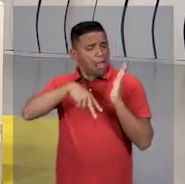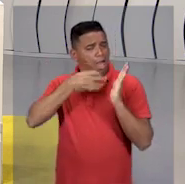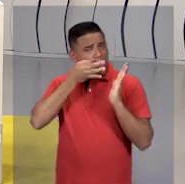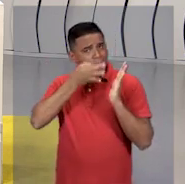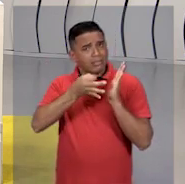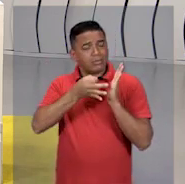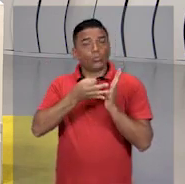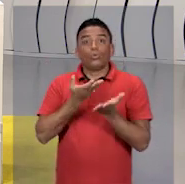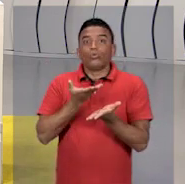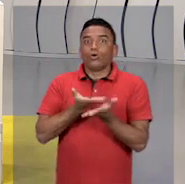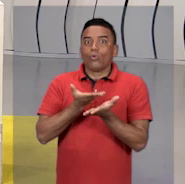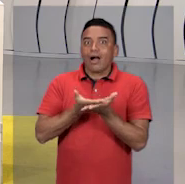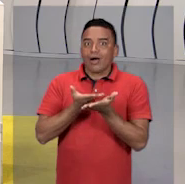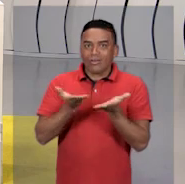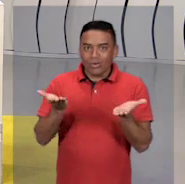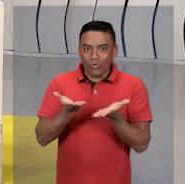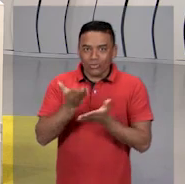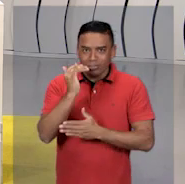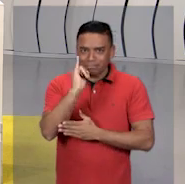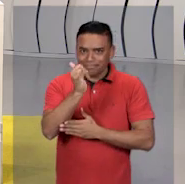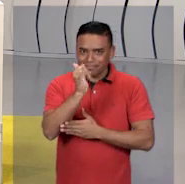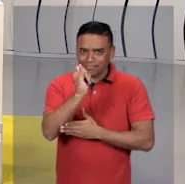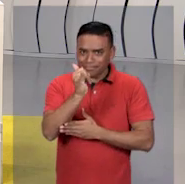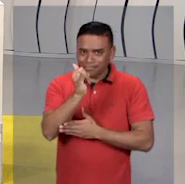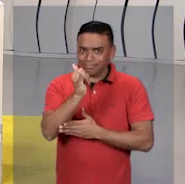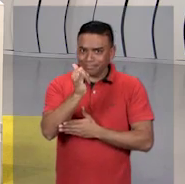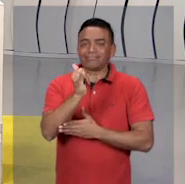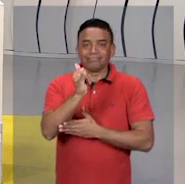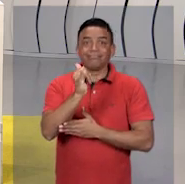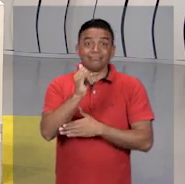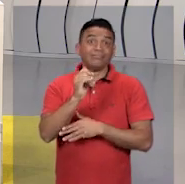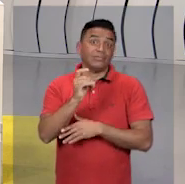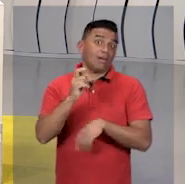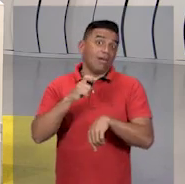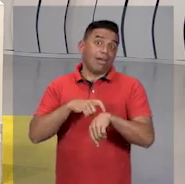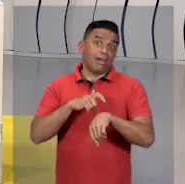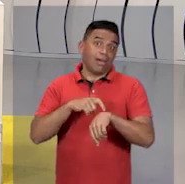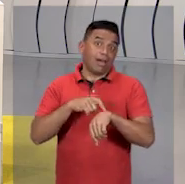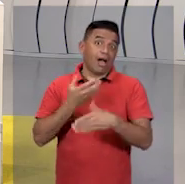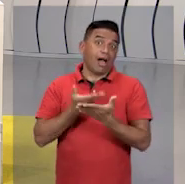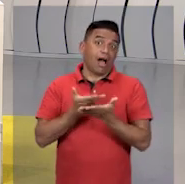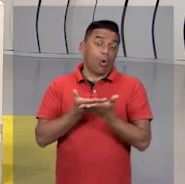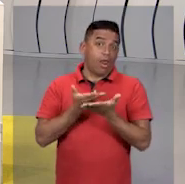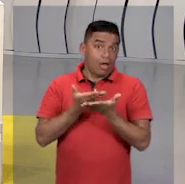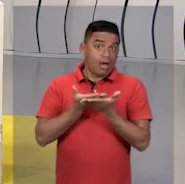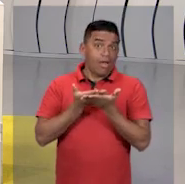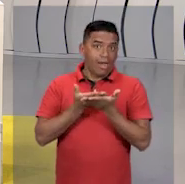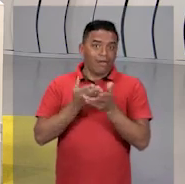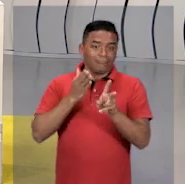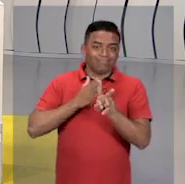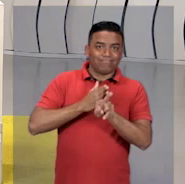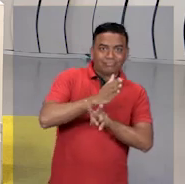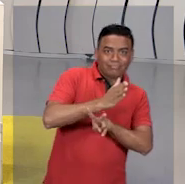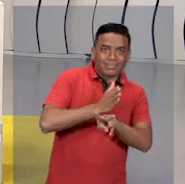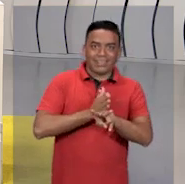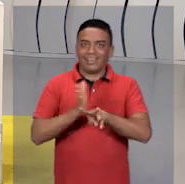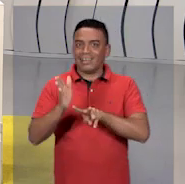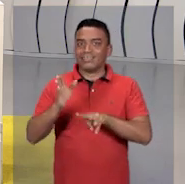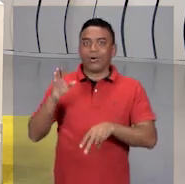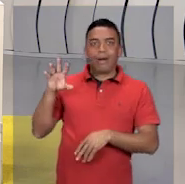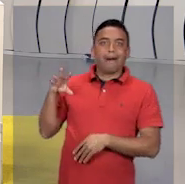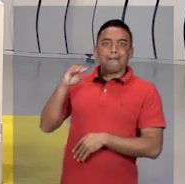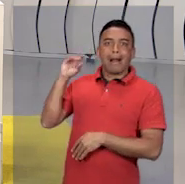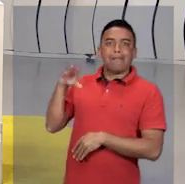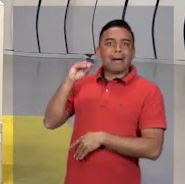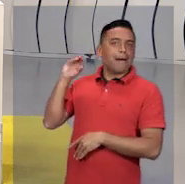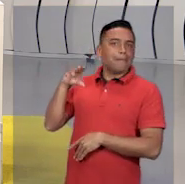aula hoje, que eu estou falando para vocês, isso é algo híbrido. Por quê? Porque eu estou aqui usando uma linguagem verbal,